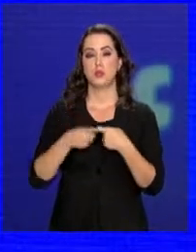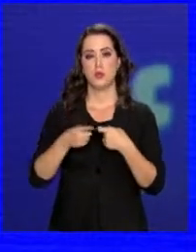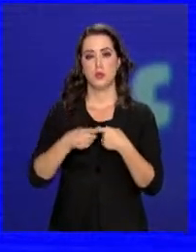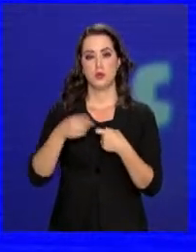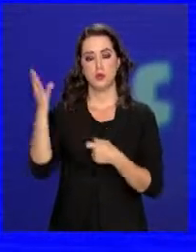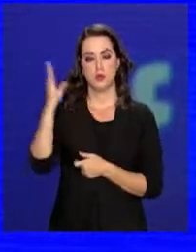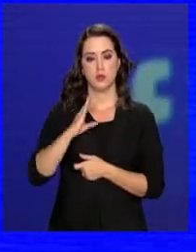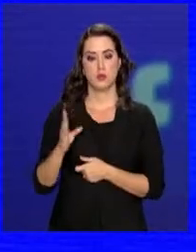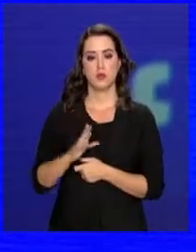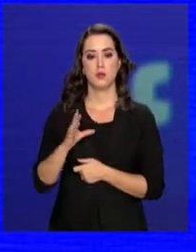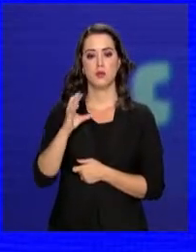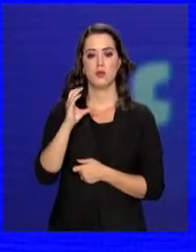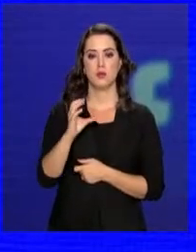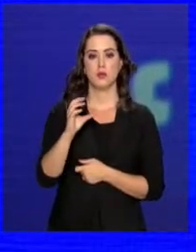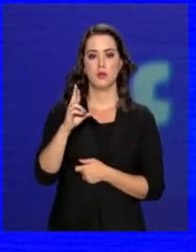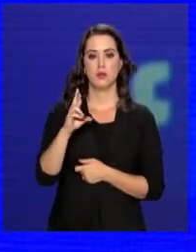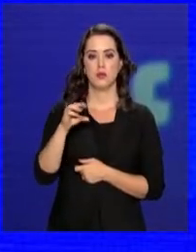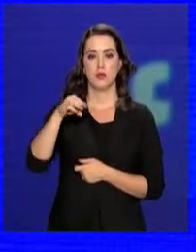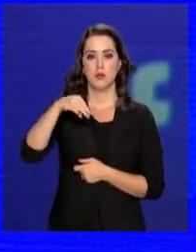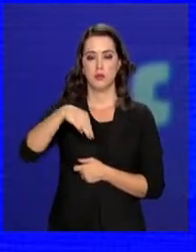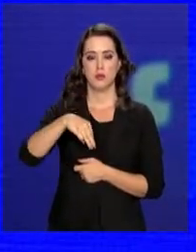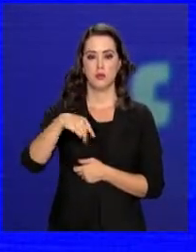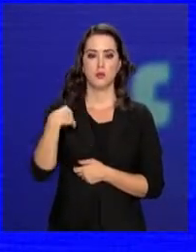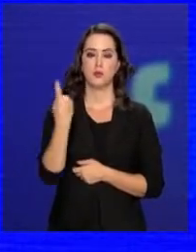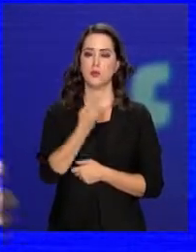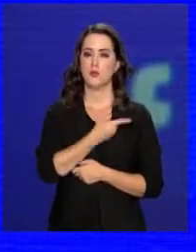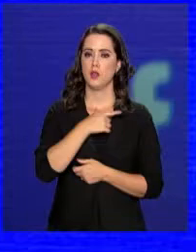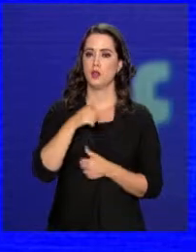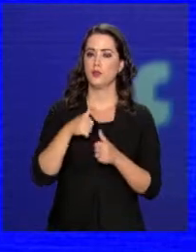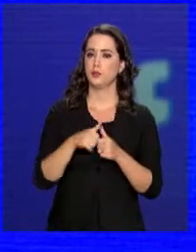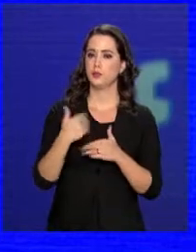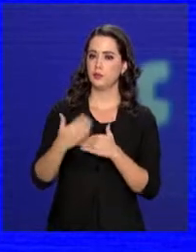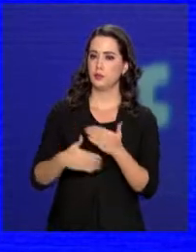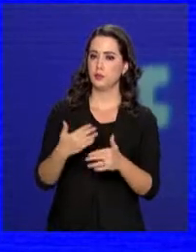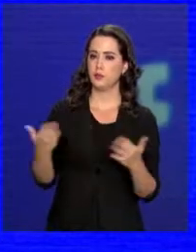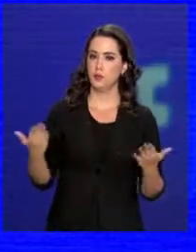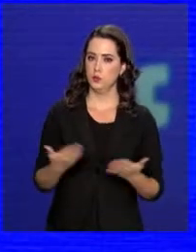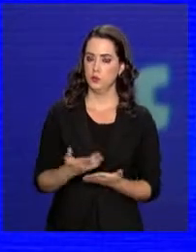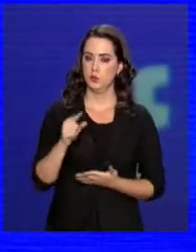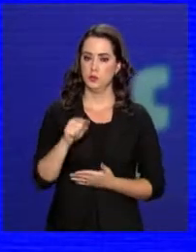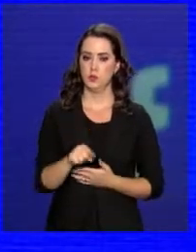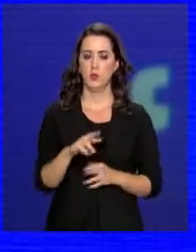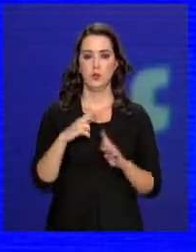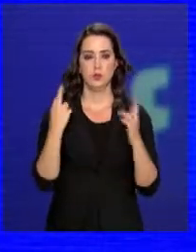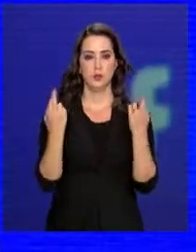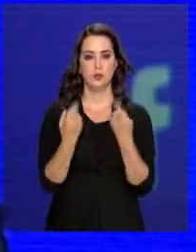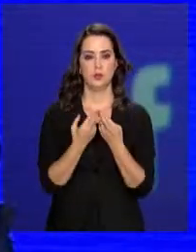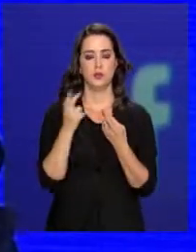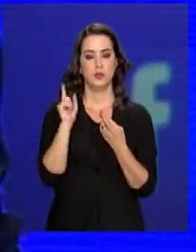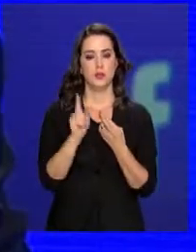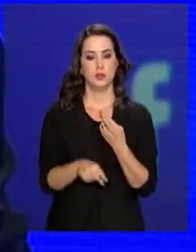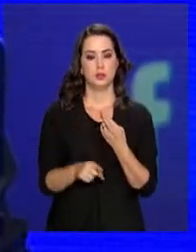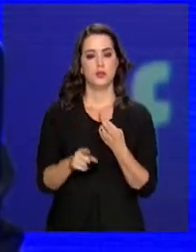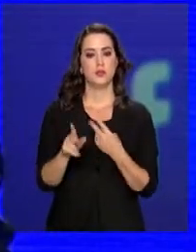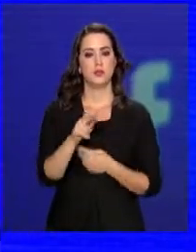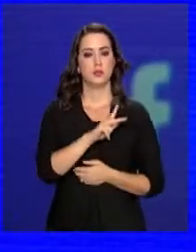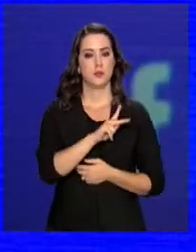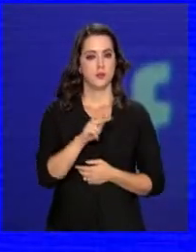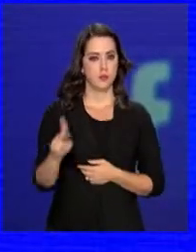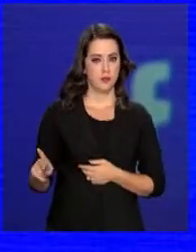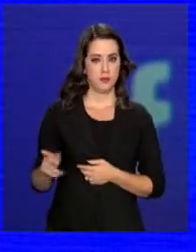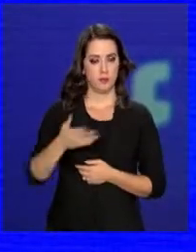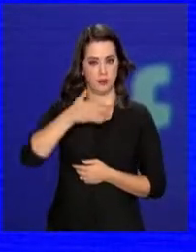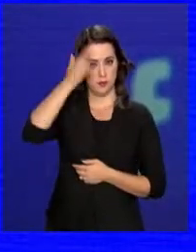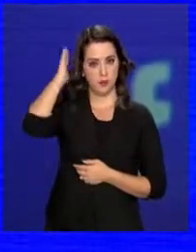com crm e nós estamos ainda hoje numa reunião que o presidente michel